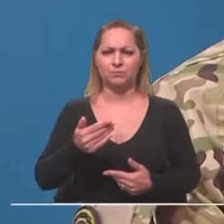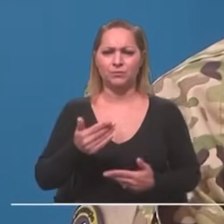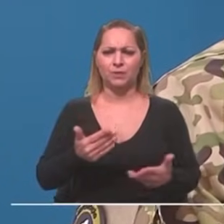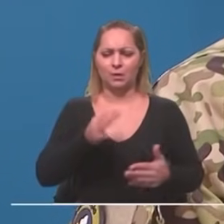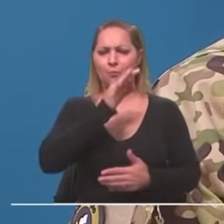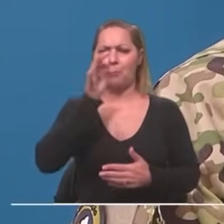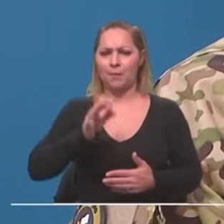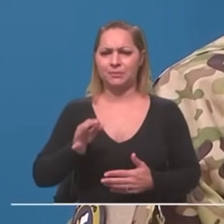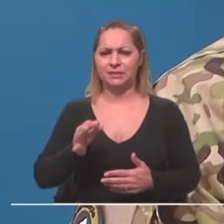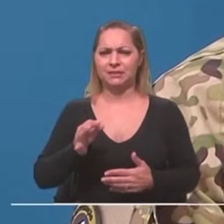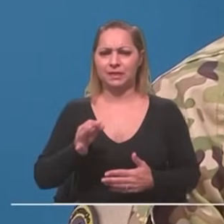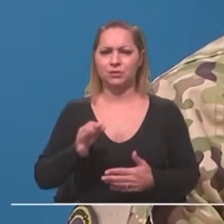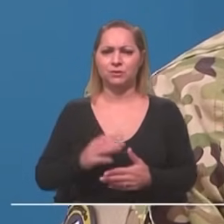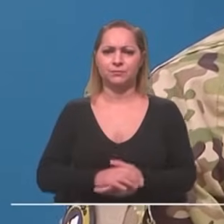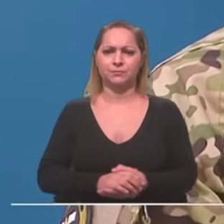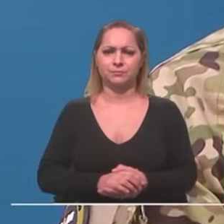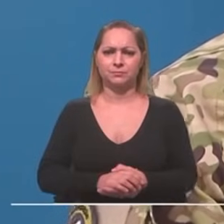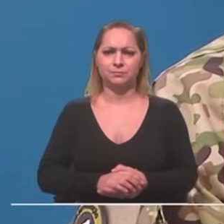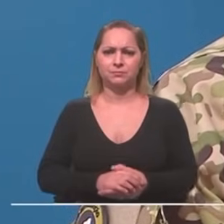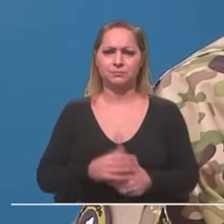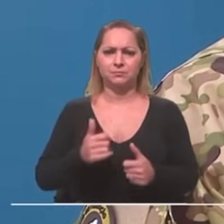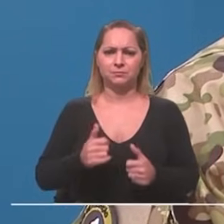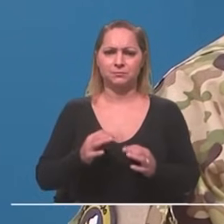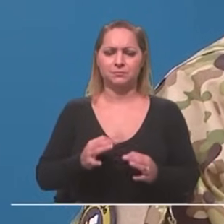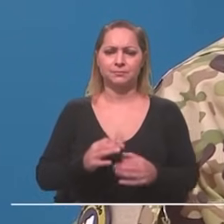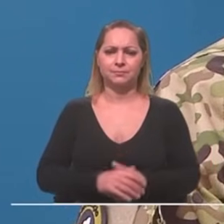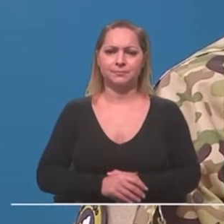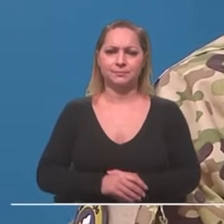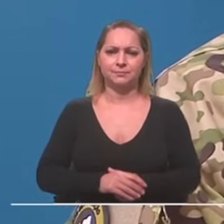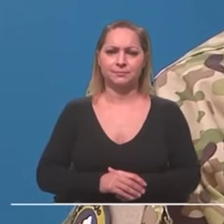temos uma percentagem até grande, representativa,